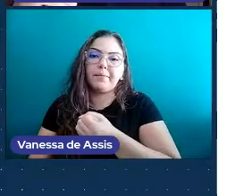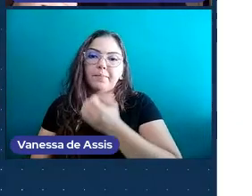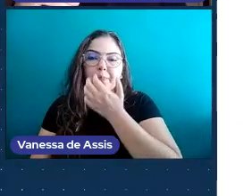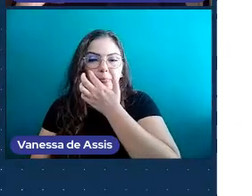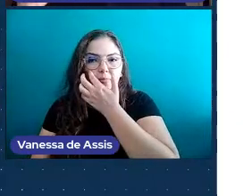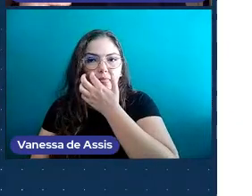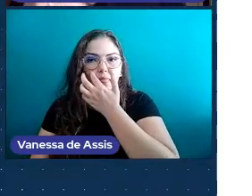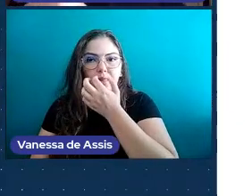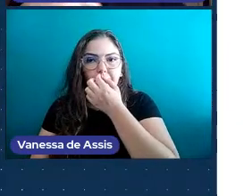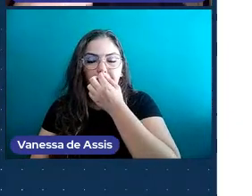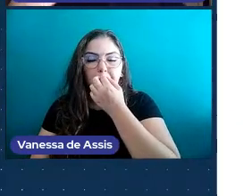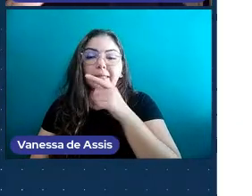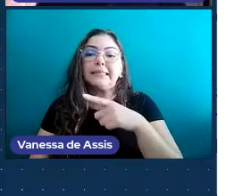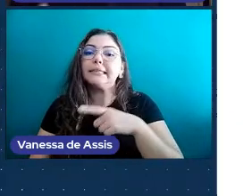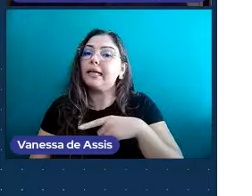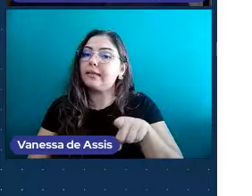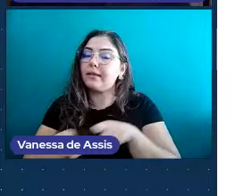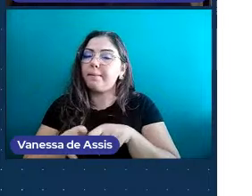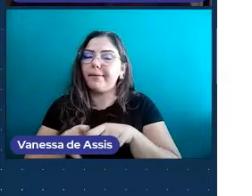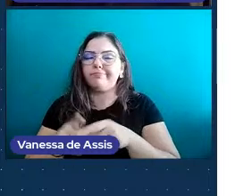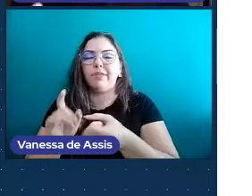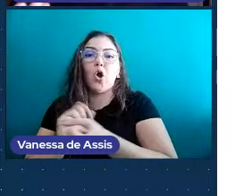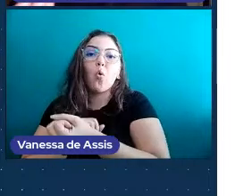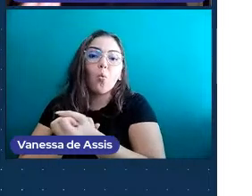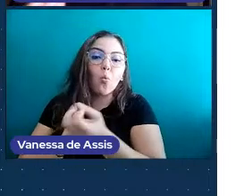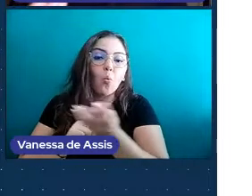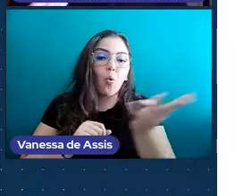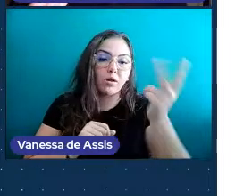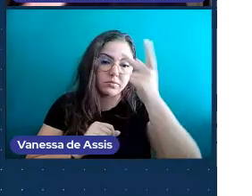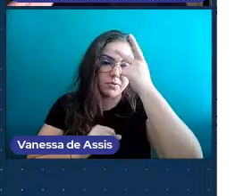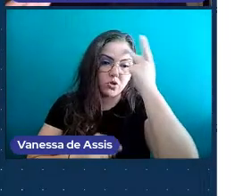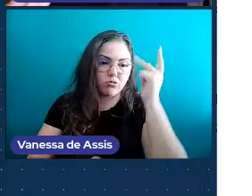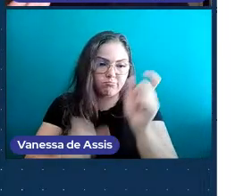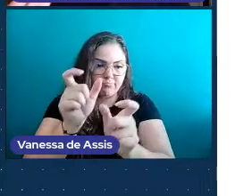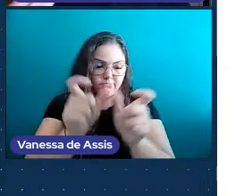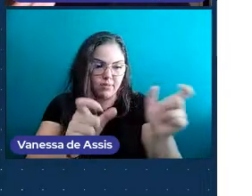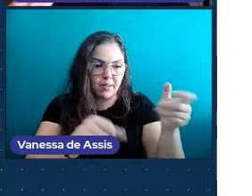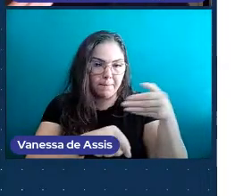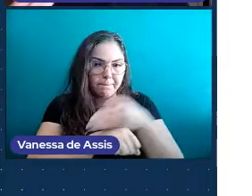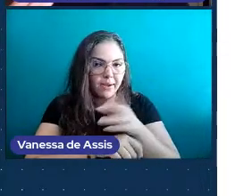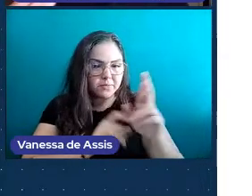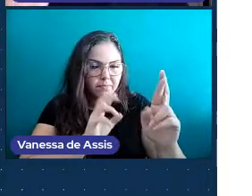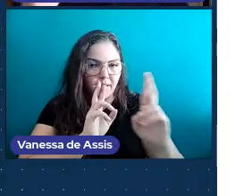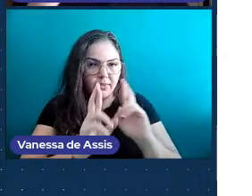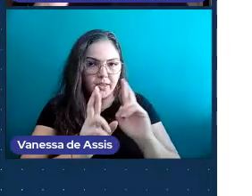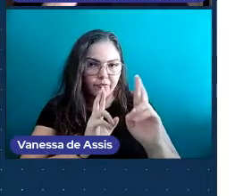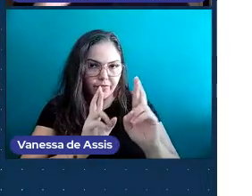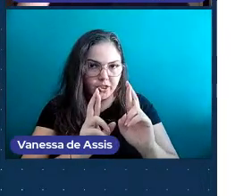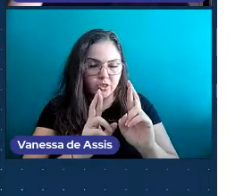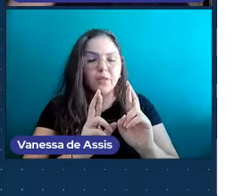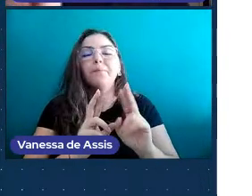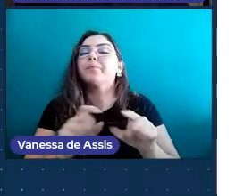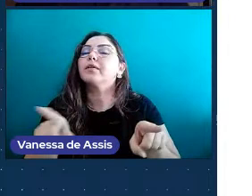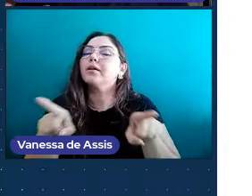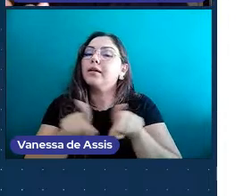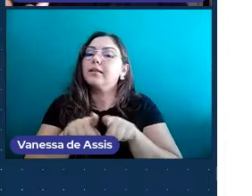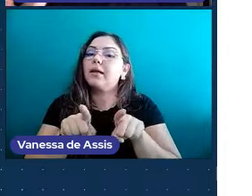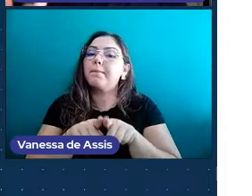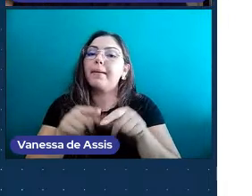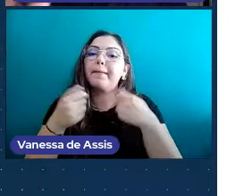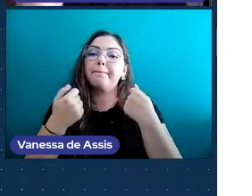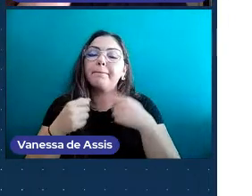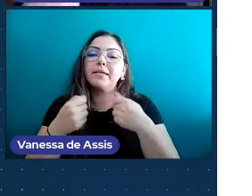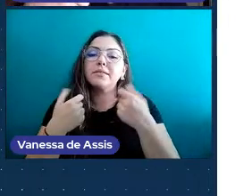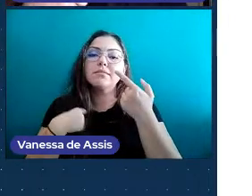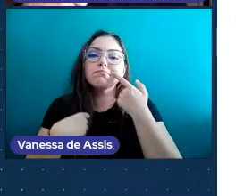como escolher esses participantes. Aí, geralmente, a gente tem o procedimento de escolha intencional, quem a gente acredita que